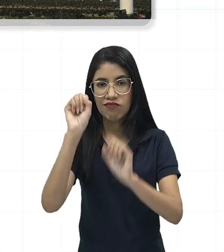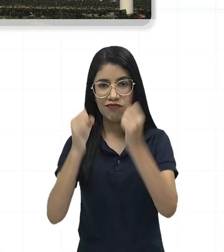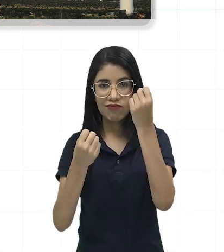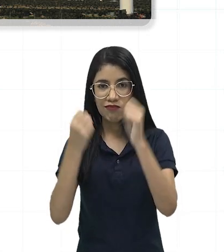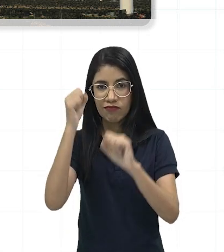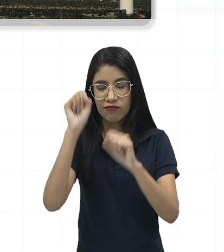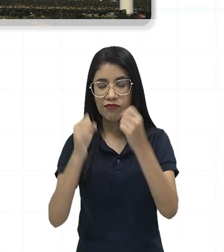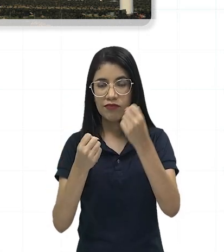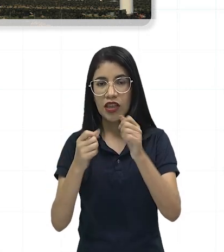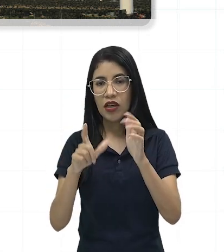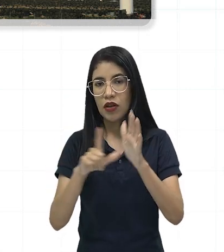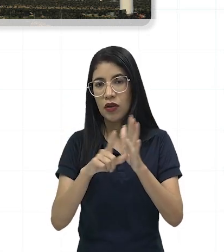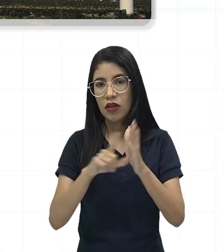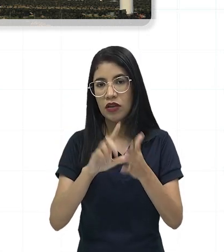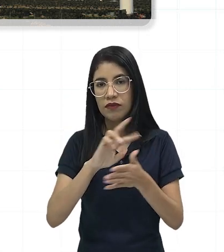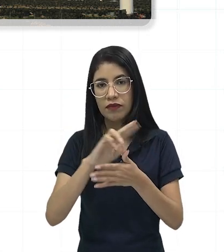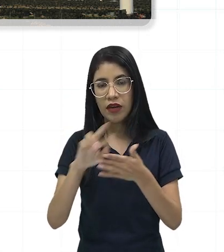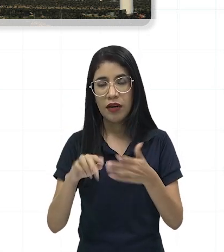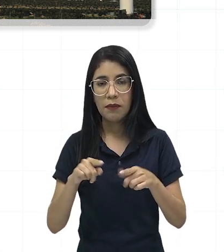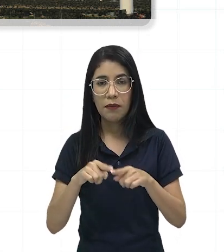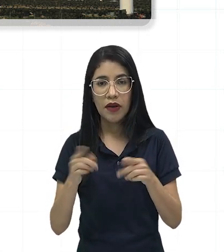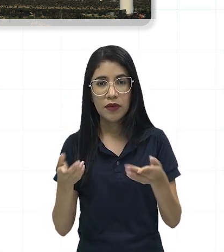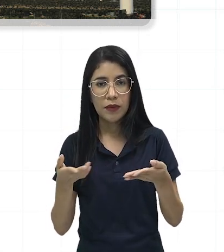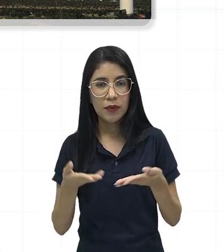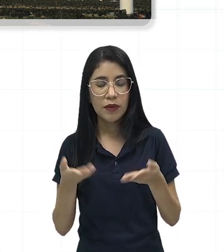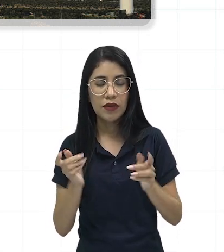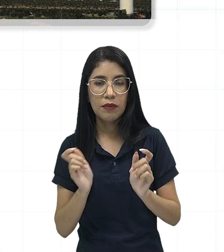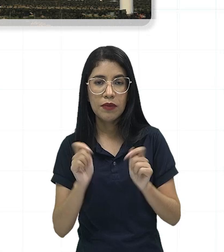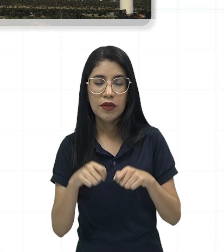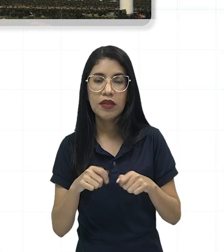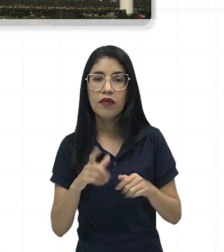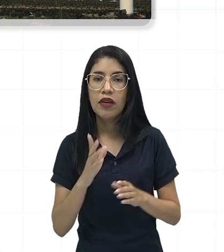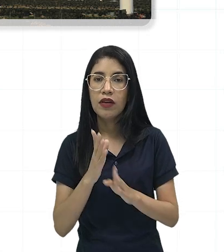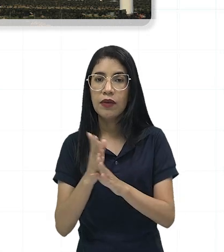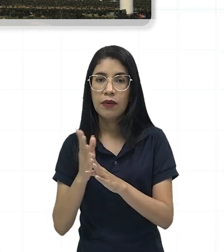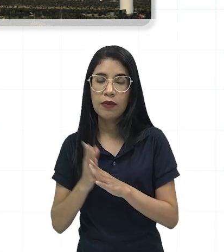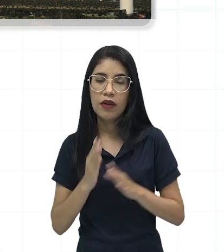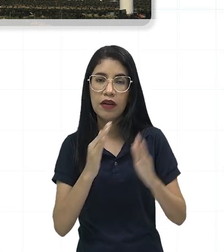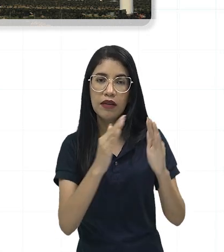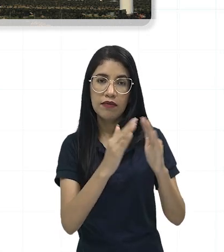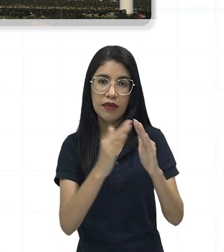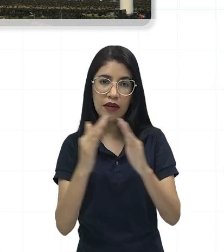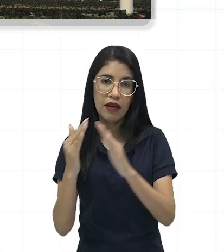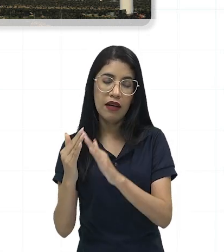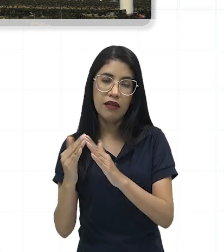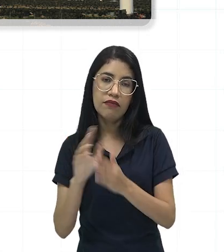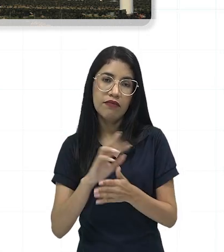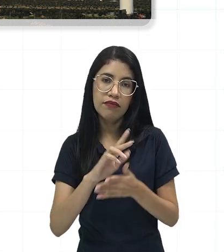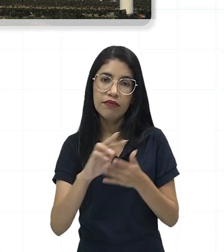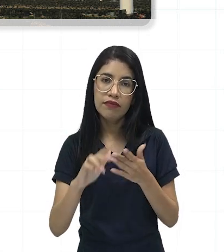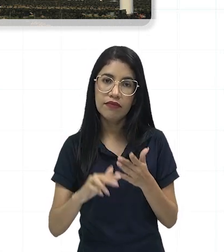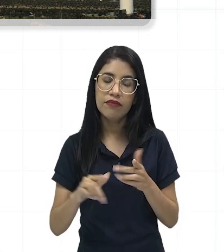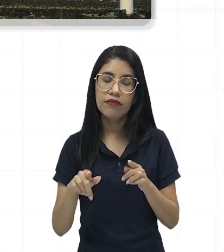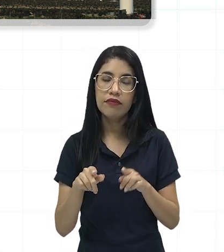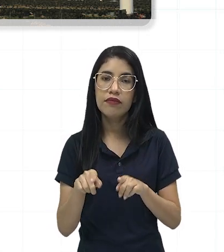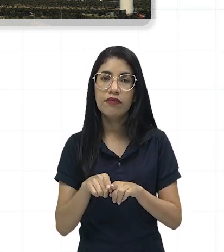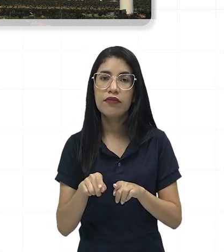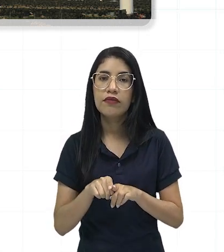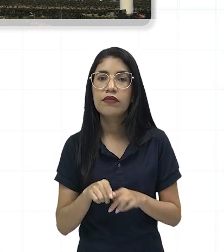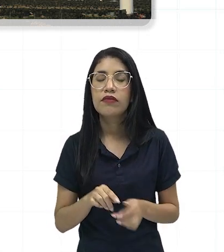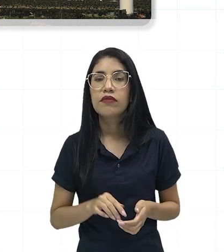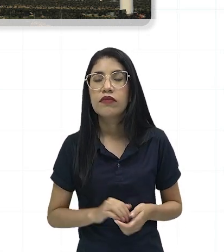em comércio, né? Mas hoje a gente já consegue observar esse tipo de placas solares